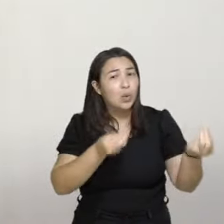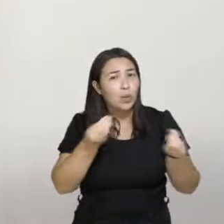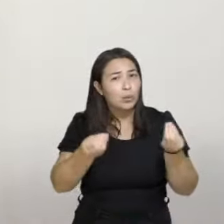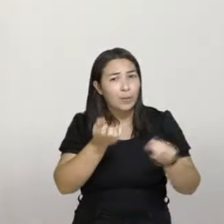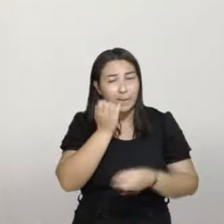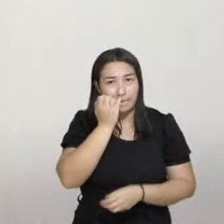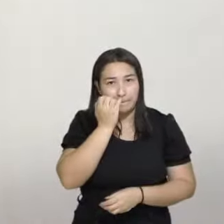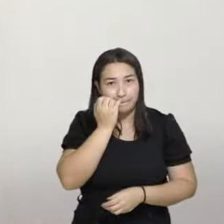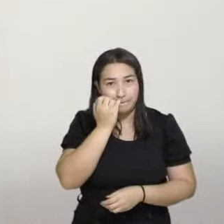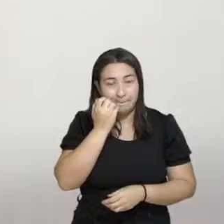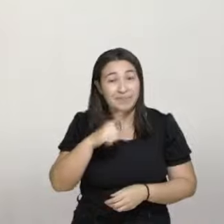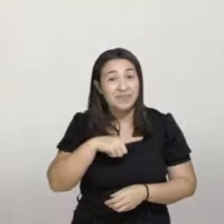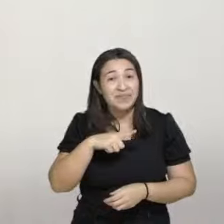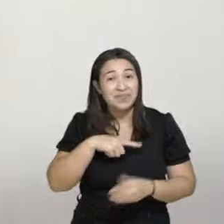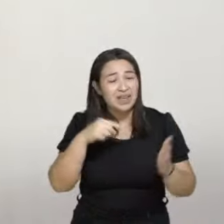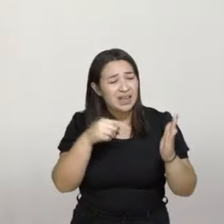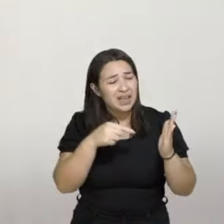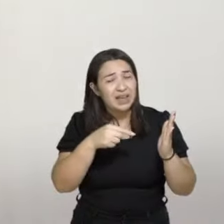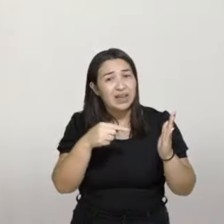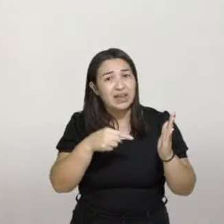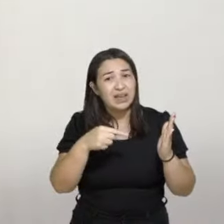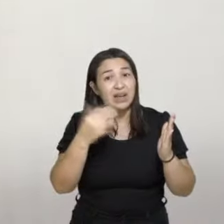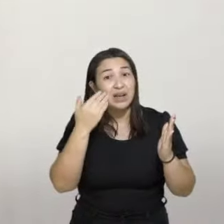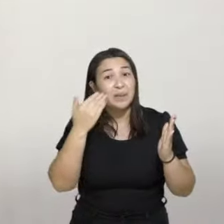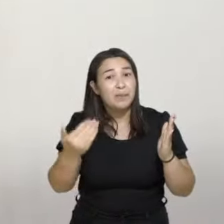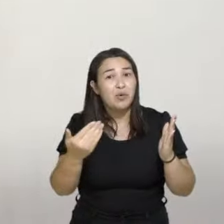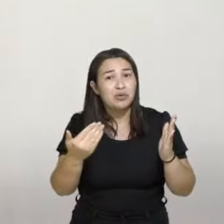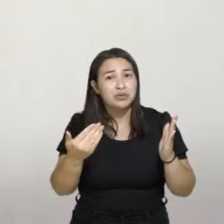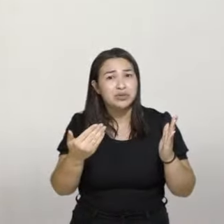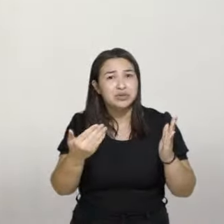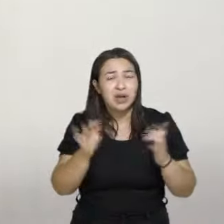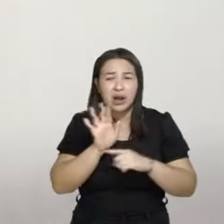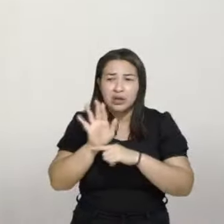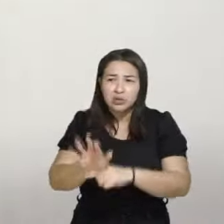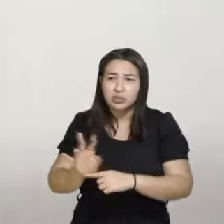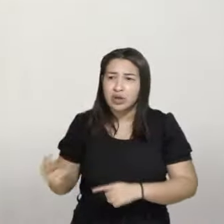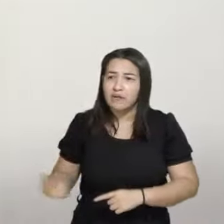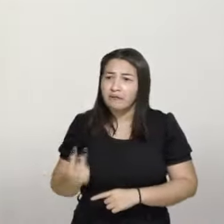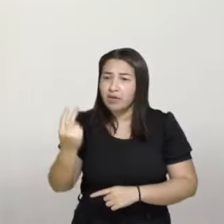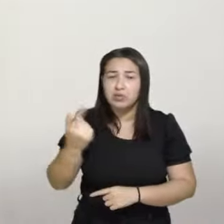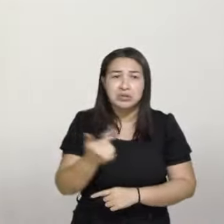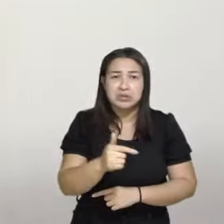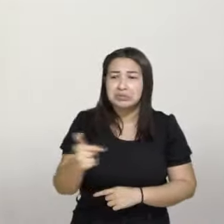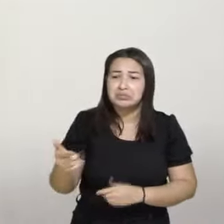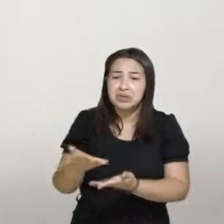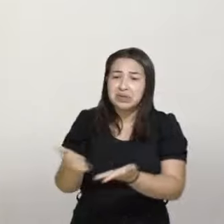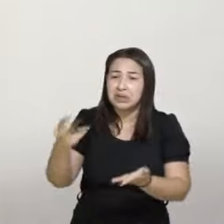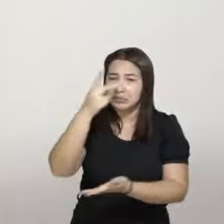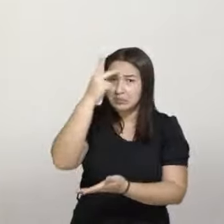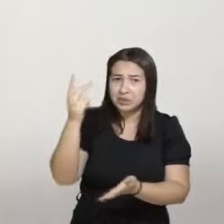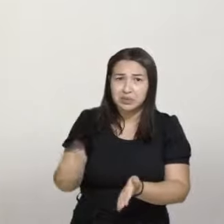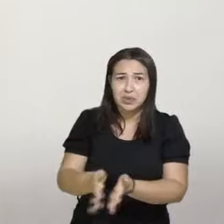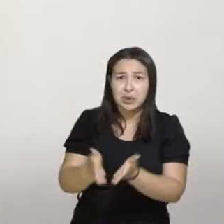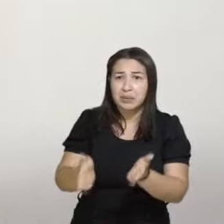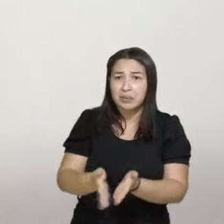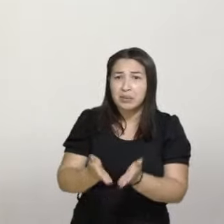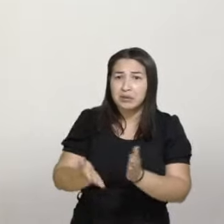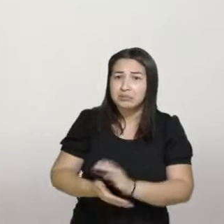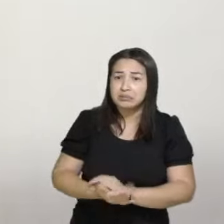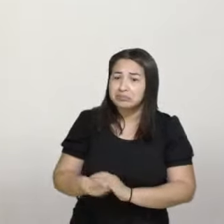uma política que não valoriza e não tem como prioridade essas pessoas que mais